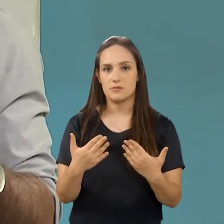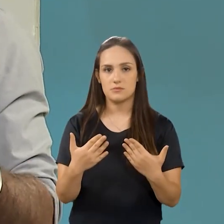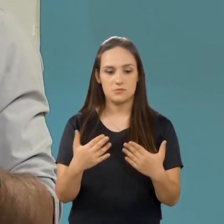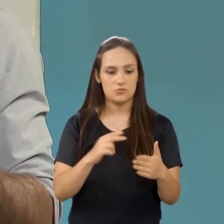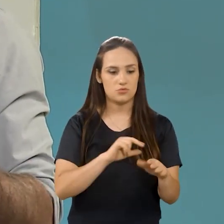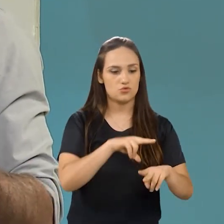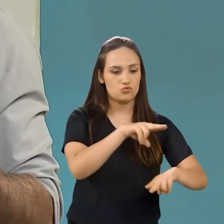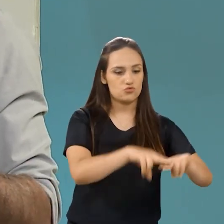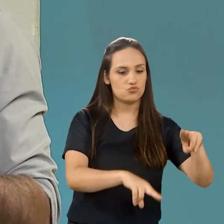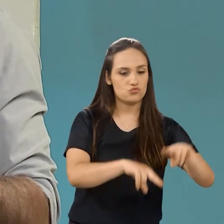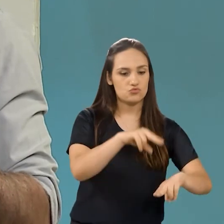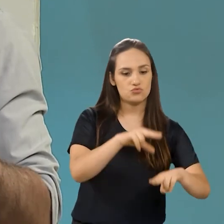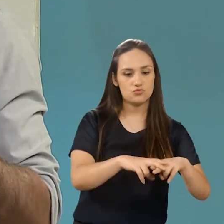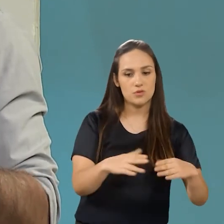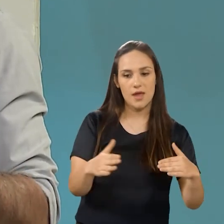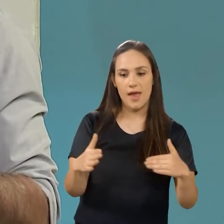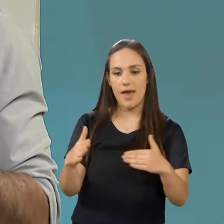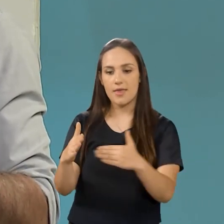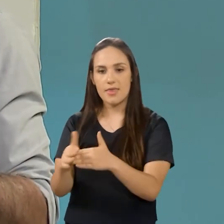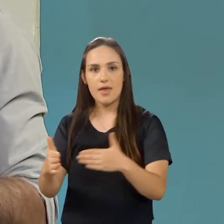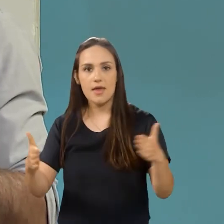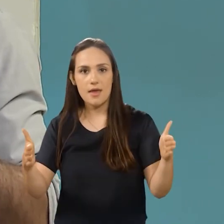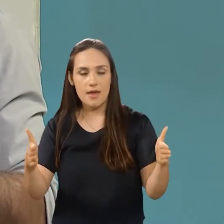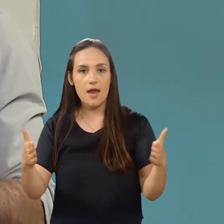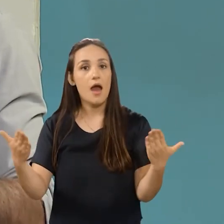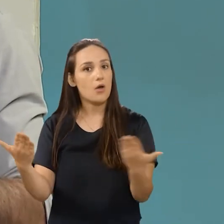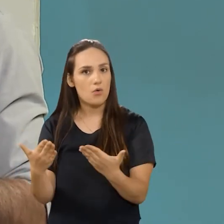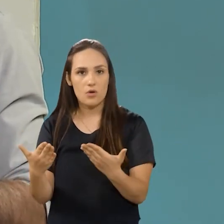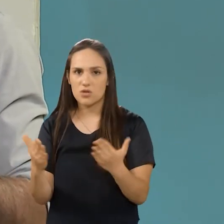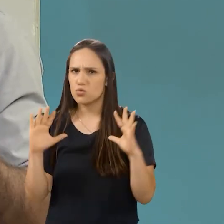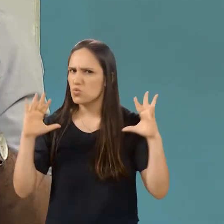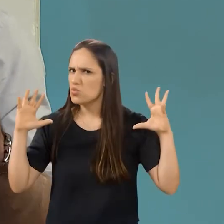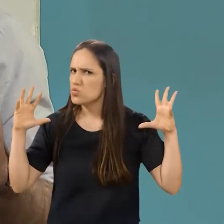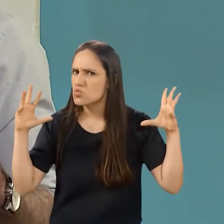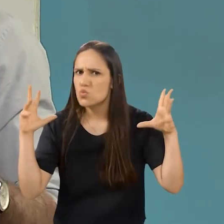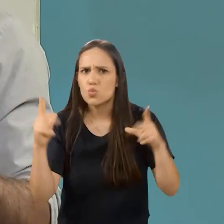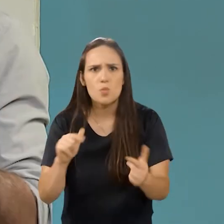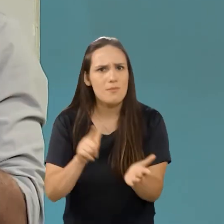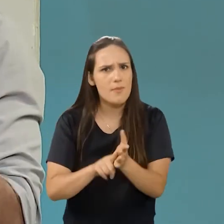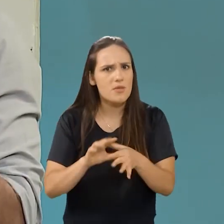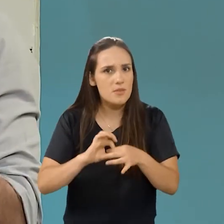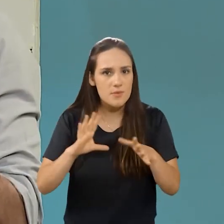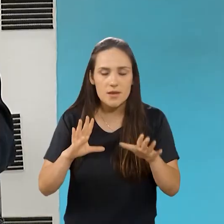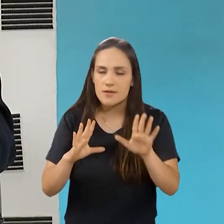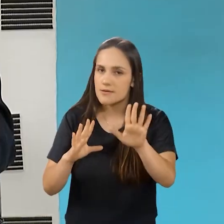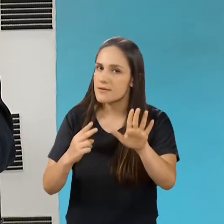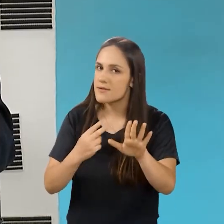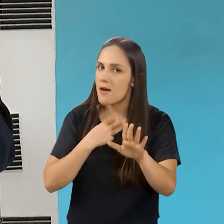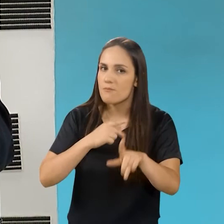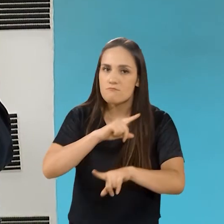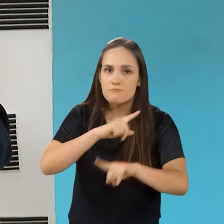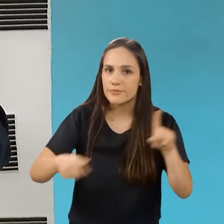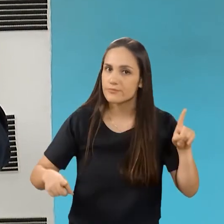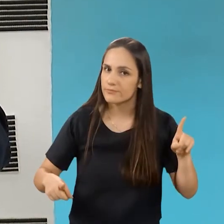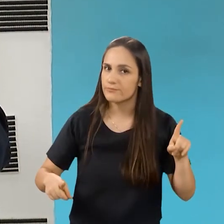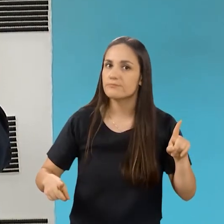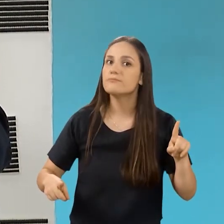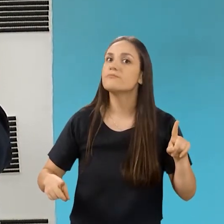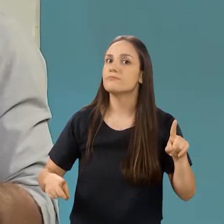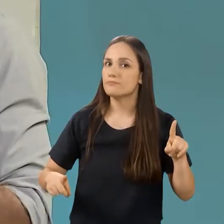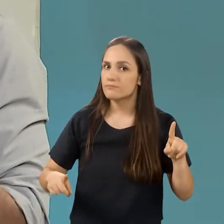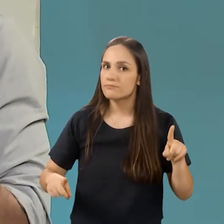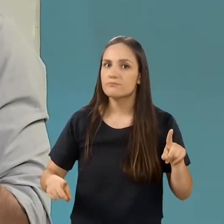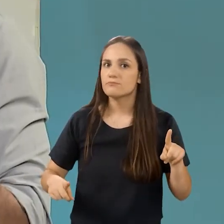desde junho até agora, as autorizações estão suspensas. Mesmo aquelas que foram emitidas, elas estão com a sua vigência suspensa, elas